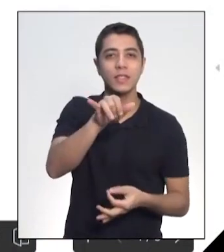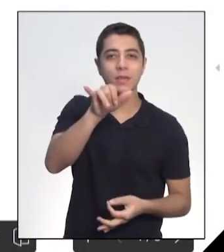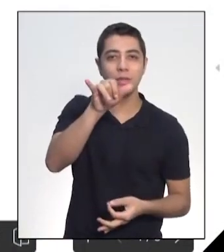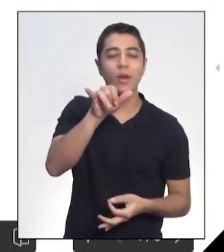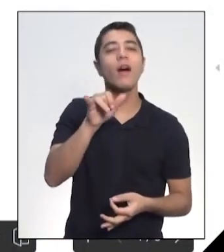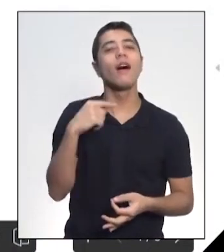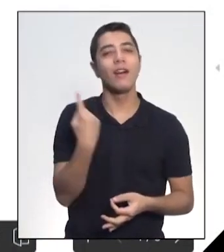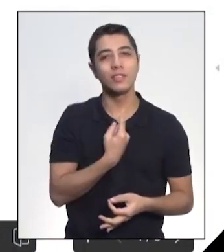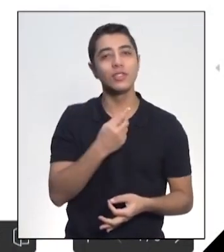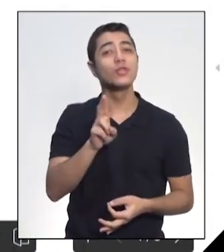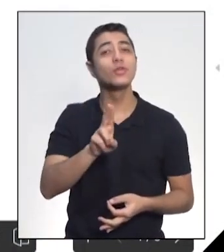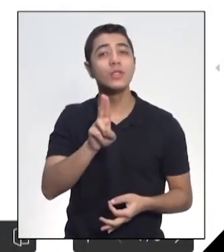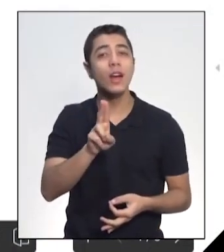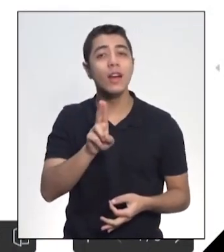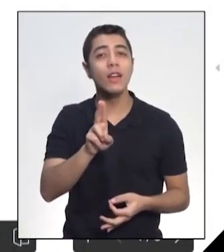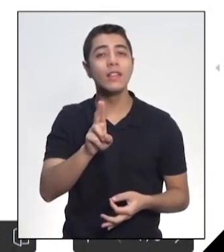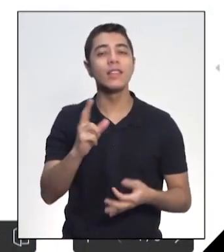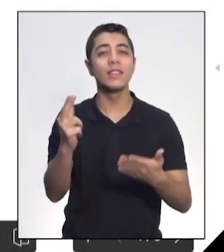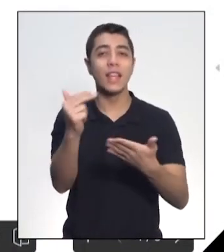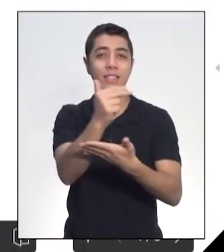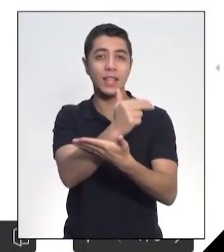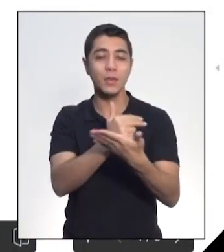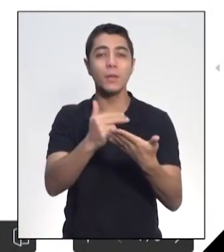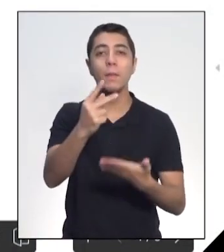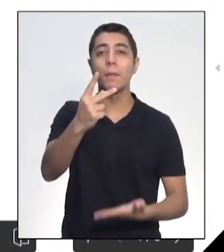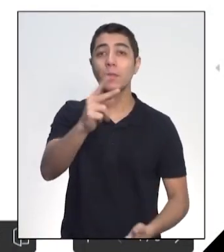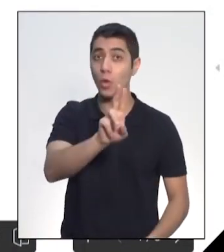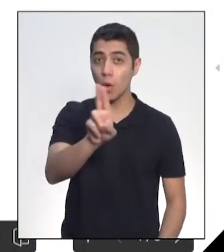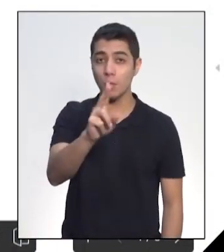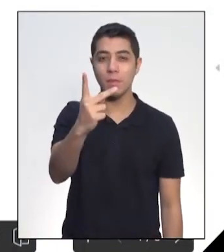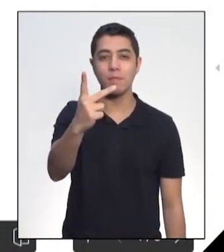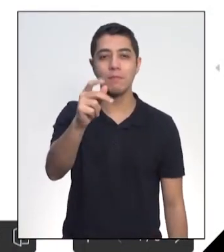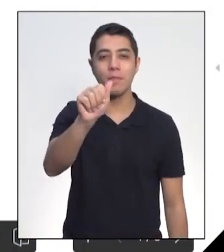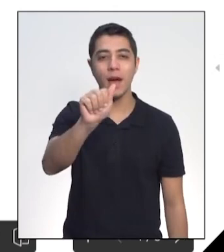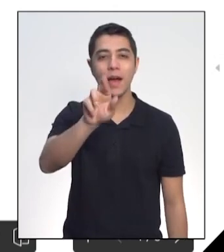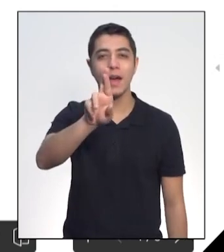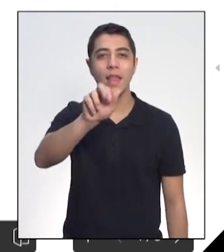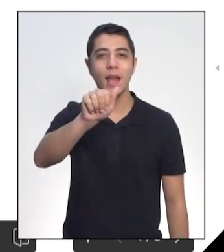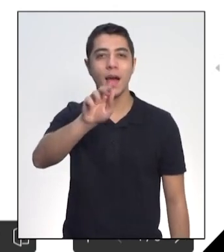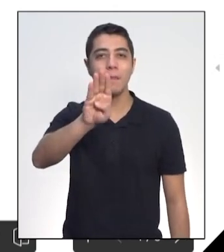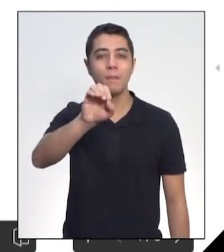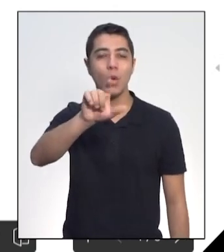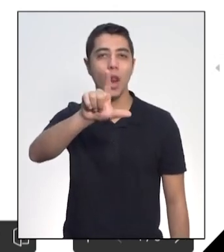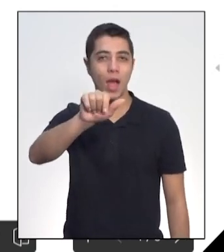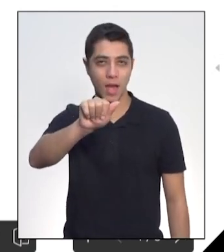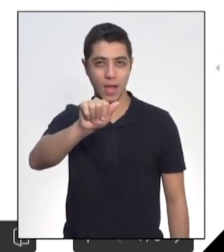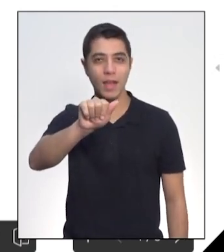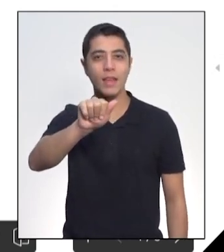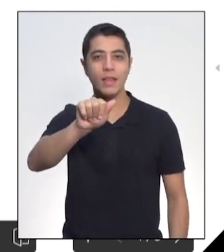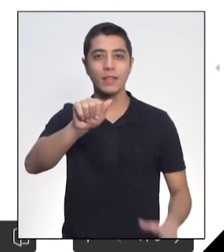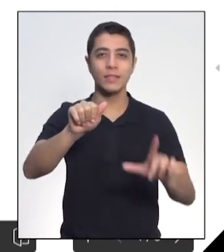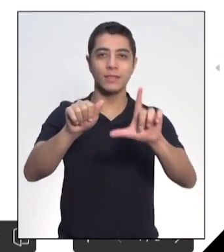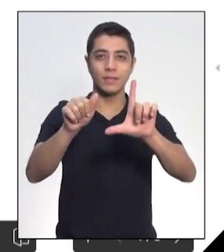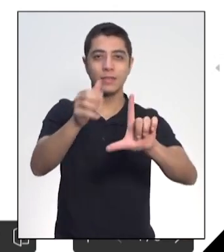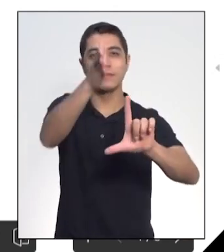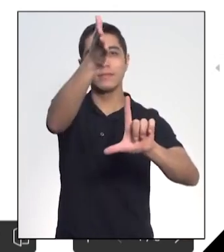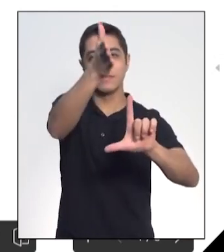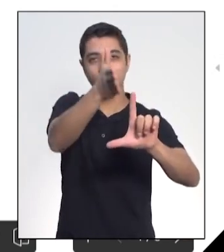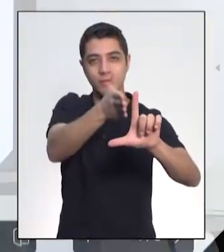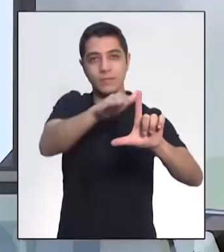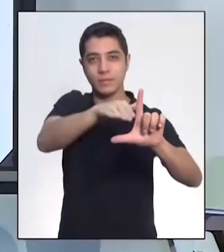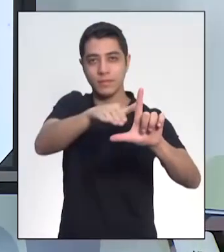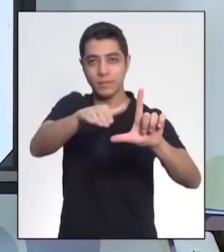parábola passa exatamente o vértice dela, fica na origem, sim? E, além disso, eu falei daquelas funções do